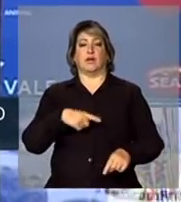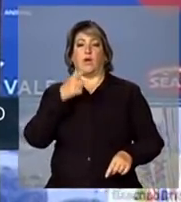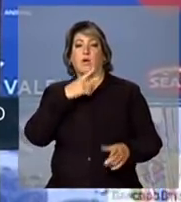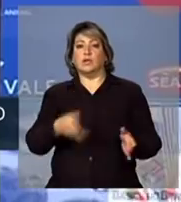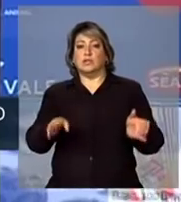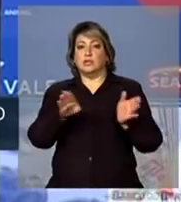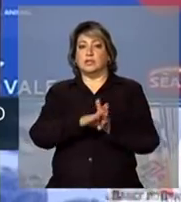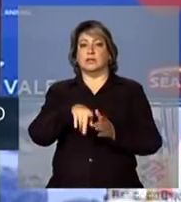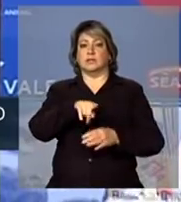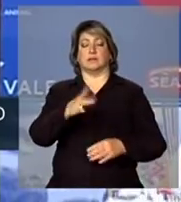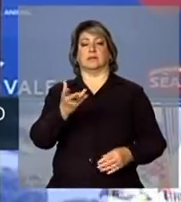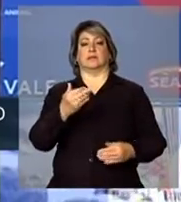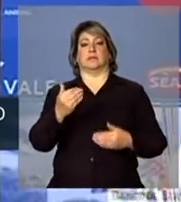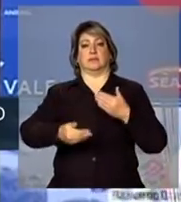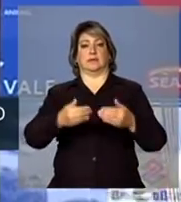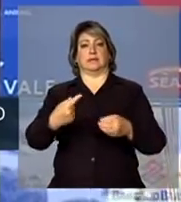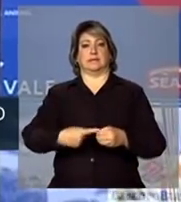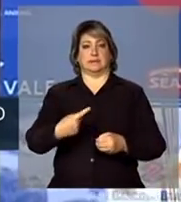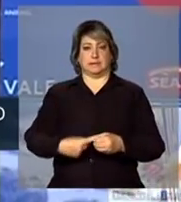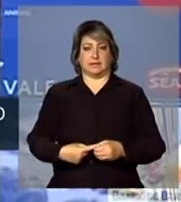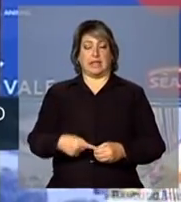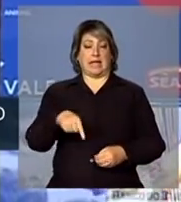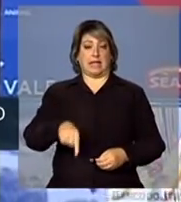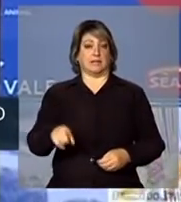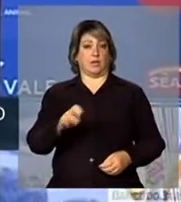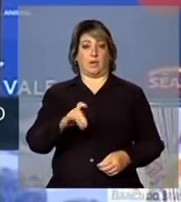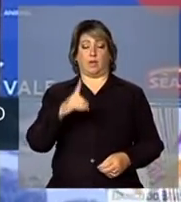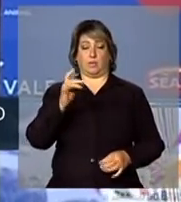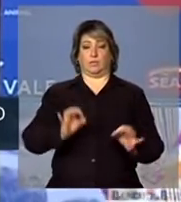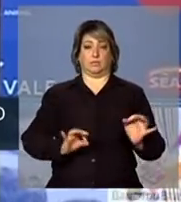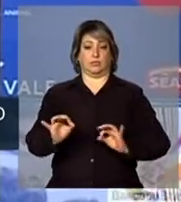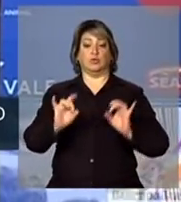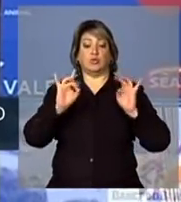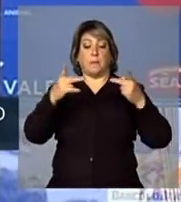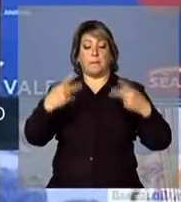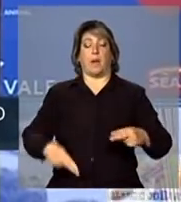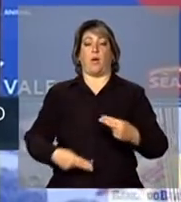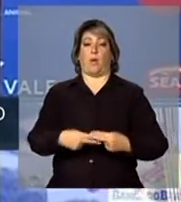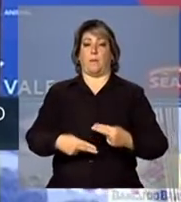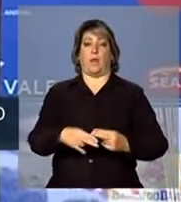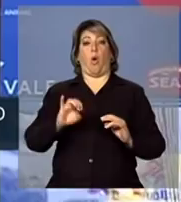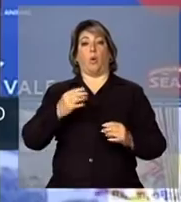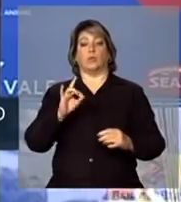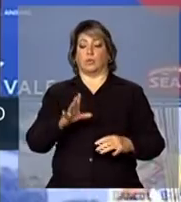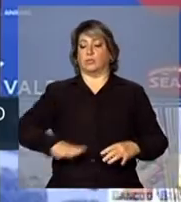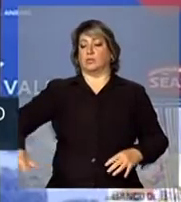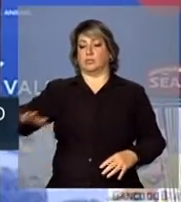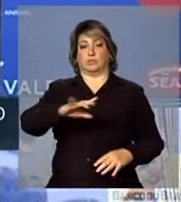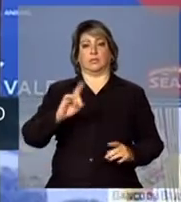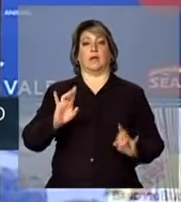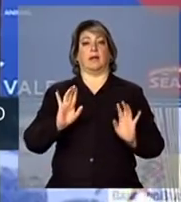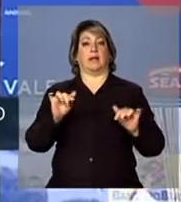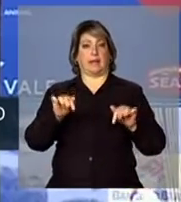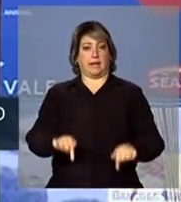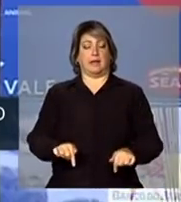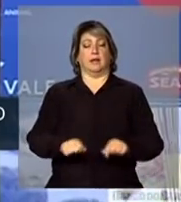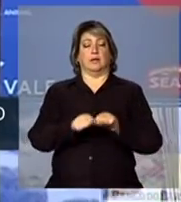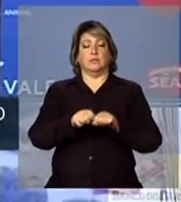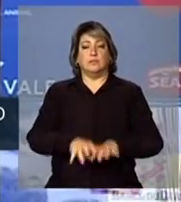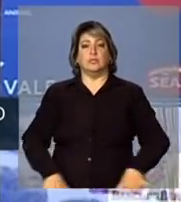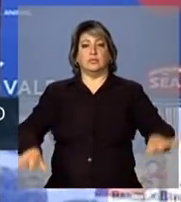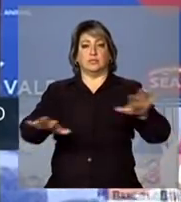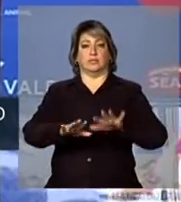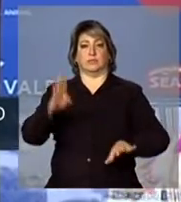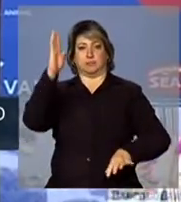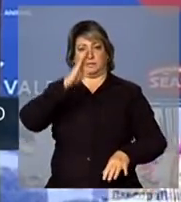cidade. Este não é, pois, um projeto só para Uberaba ou para a região. É uma obra de repercussão